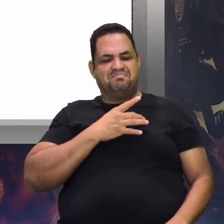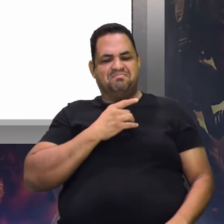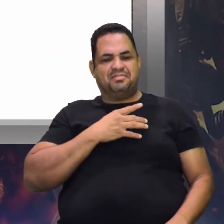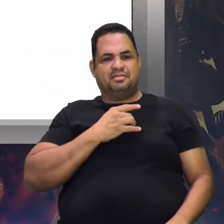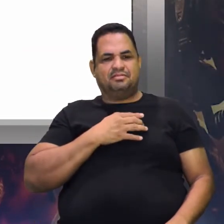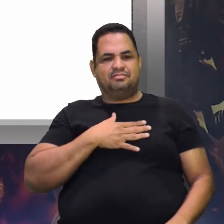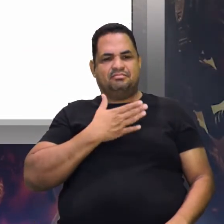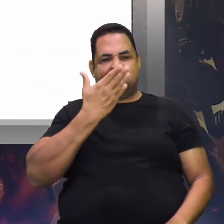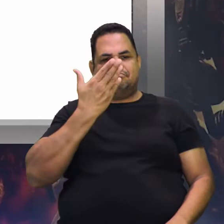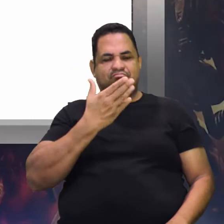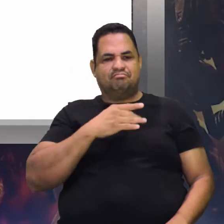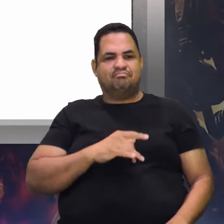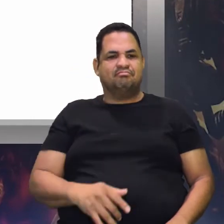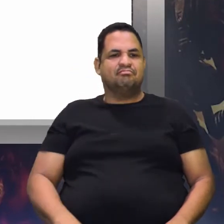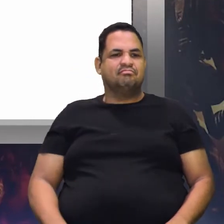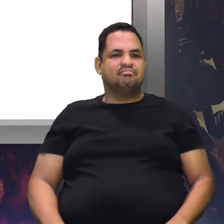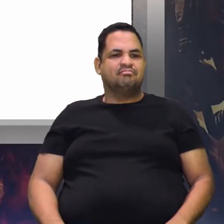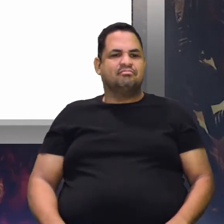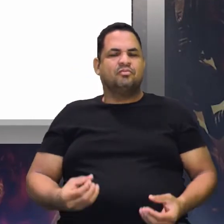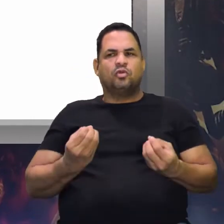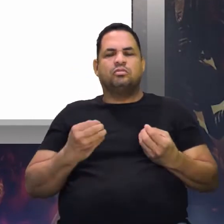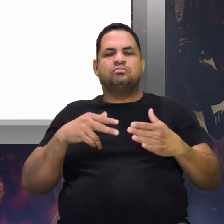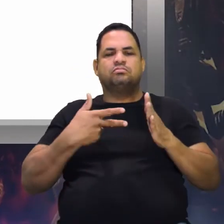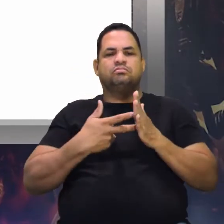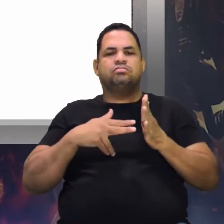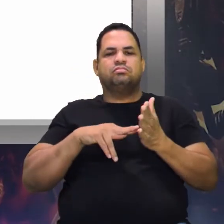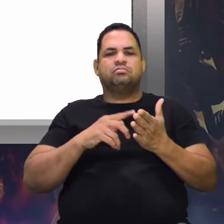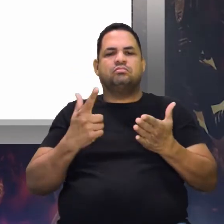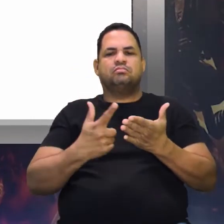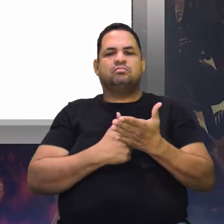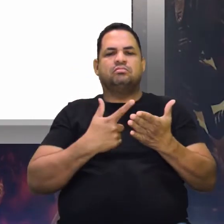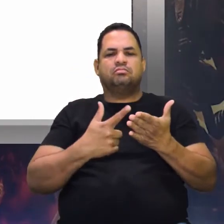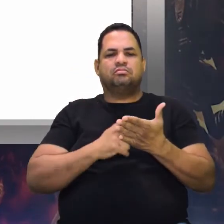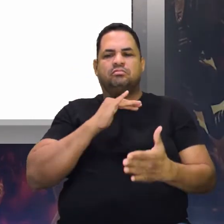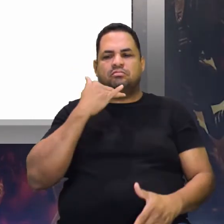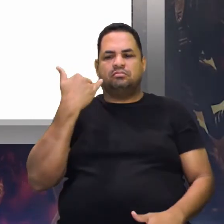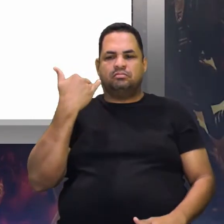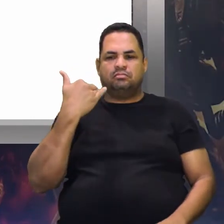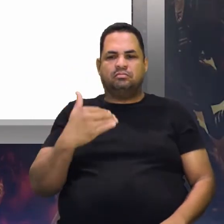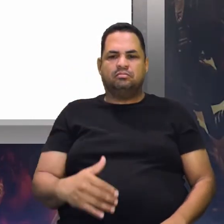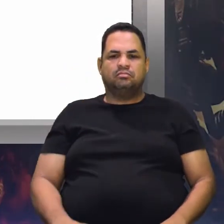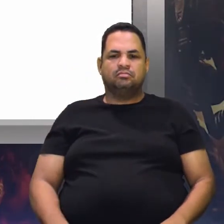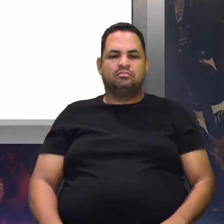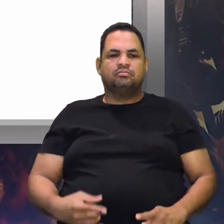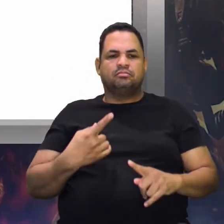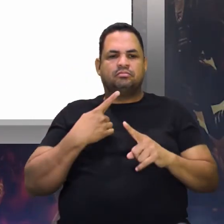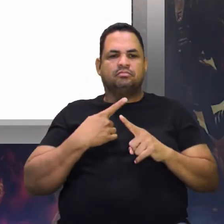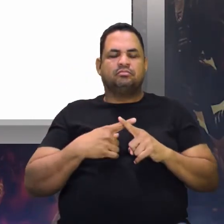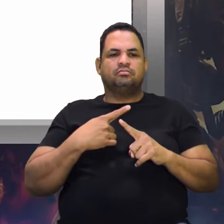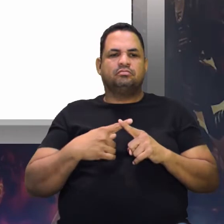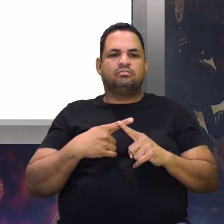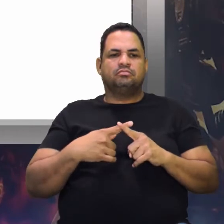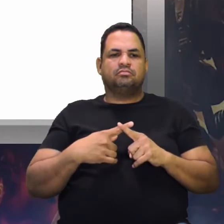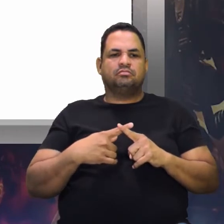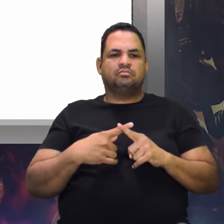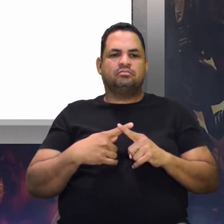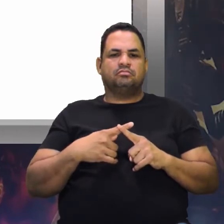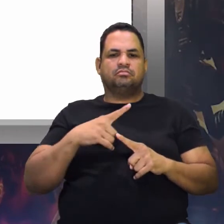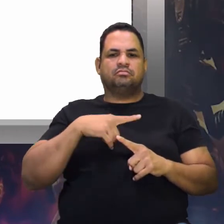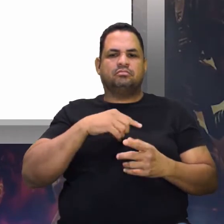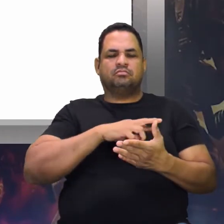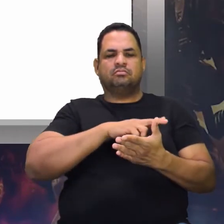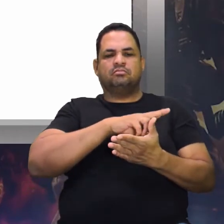livro dos mortos. Mas o que significaria esse livro dos mortos? Porque vários túmulos